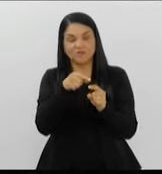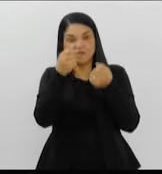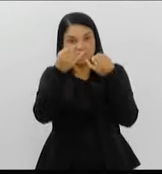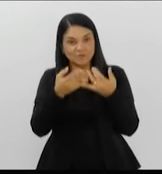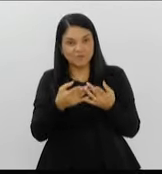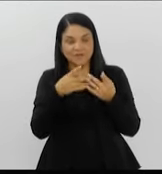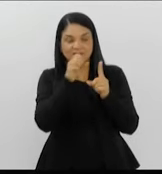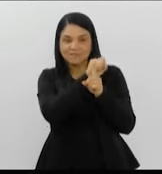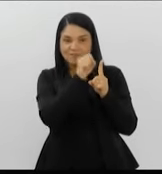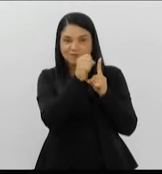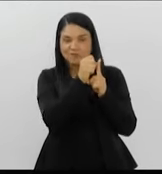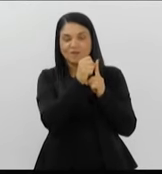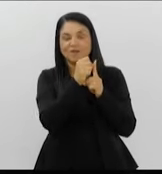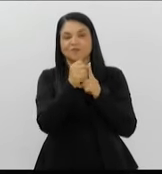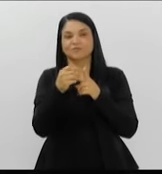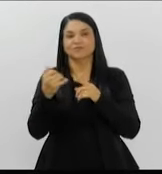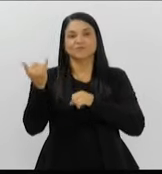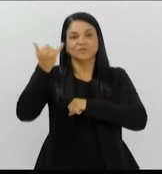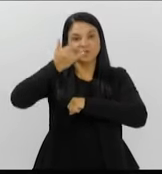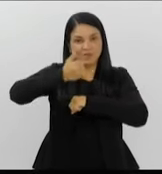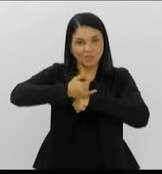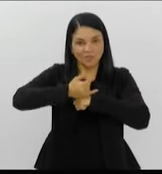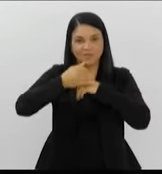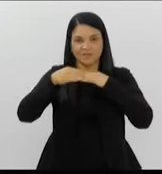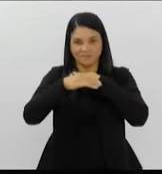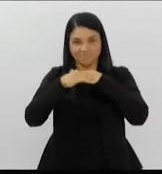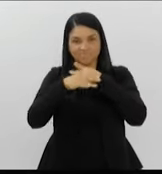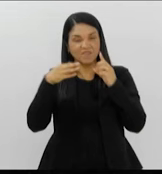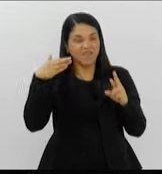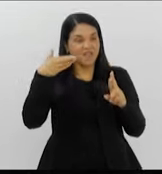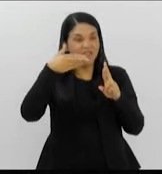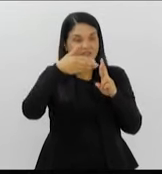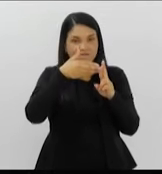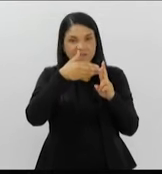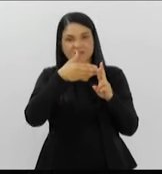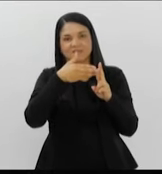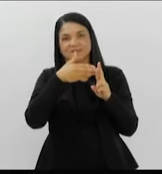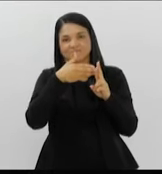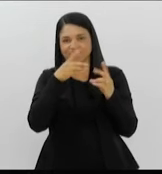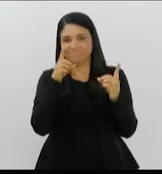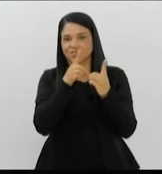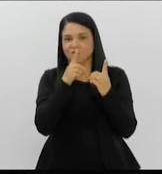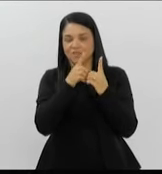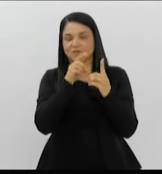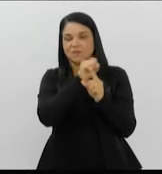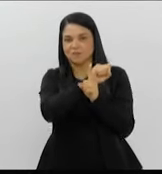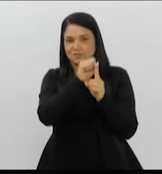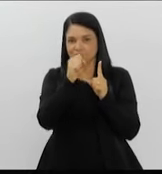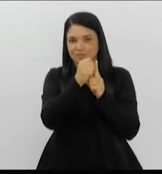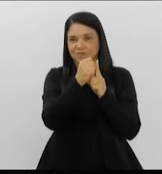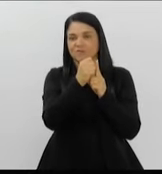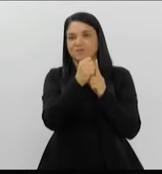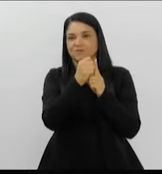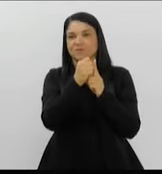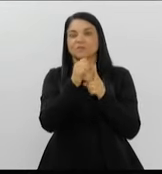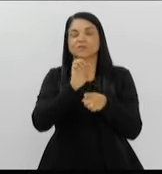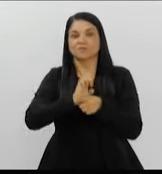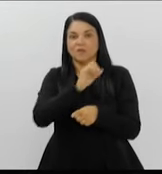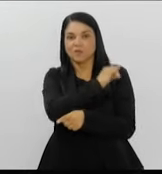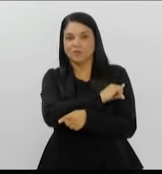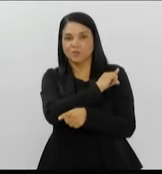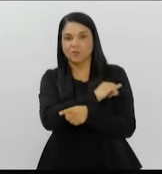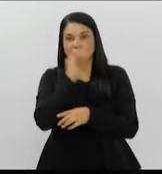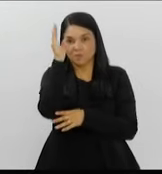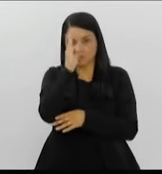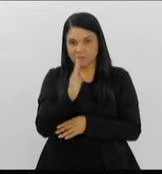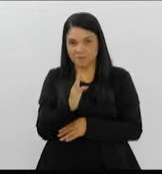Redonda, digo que Volta Redonda é referência na assistência, não só no estado do Rio, mas em todo o Brasil, porque